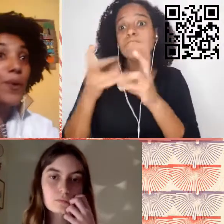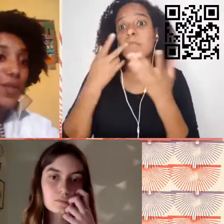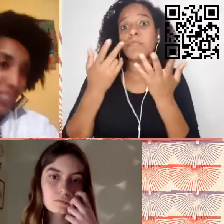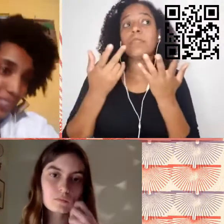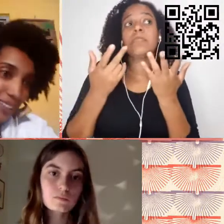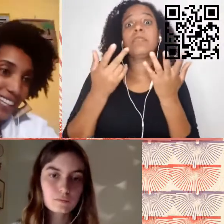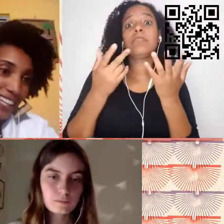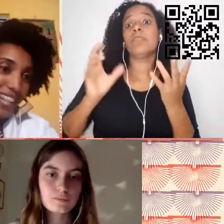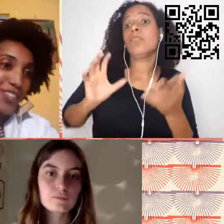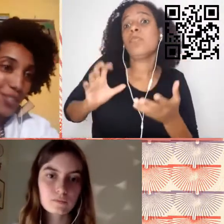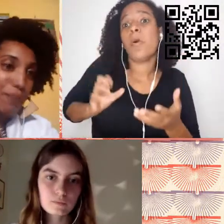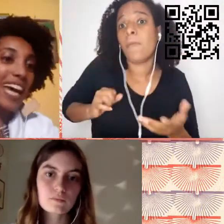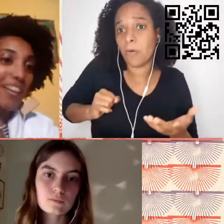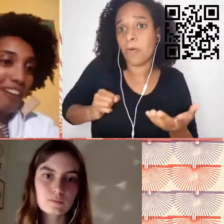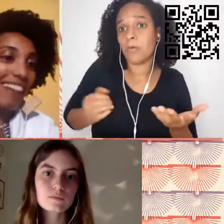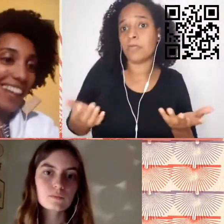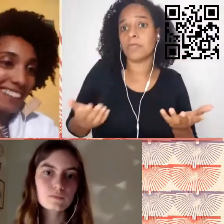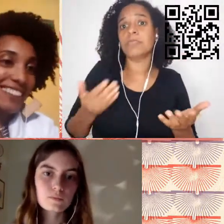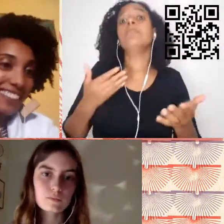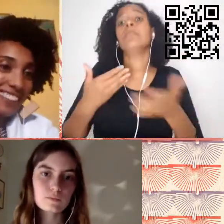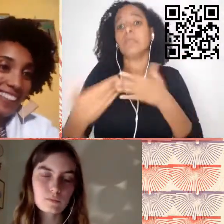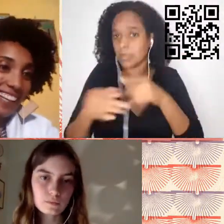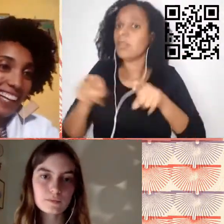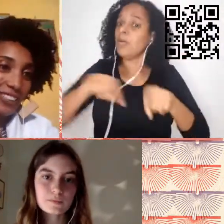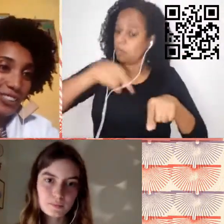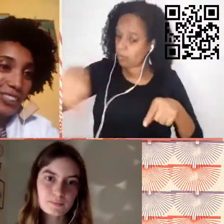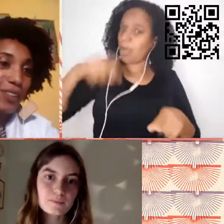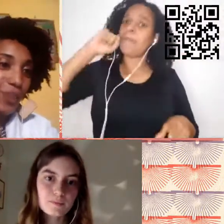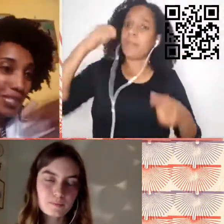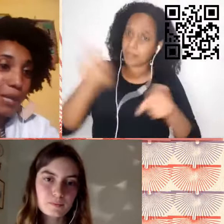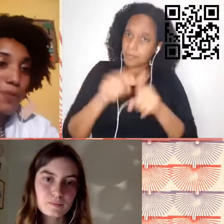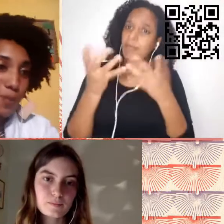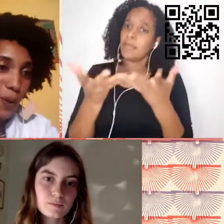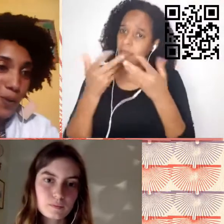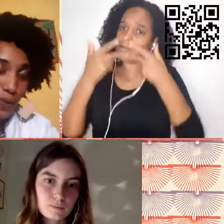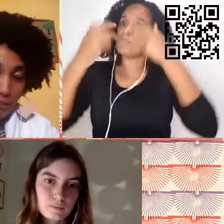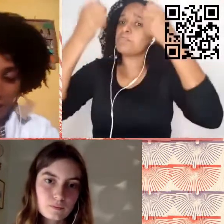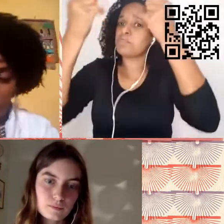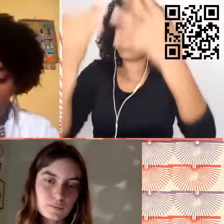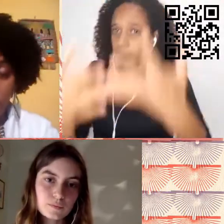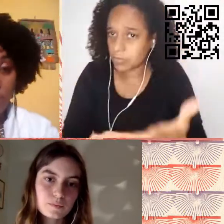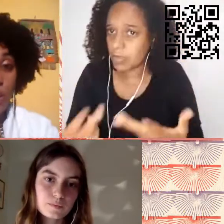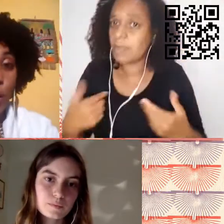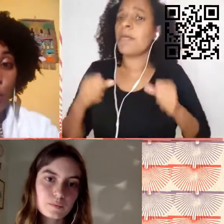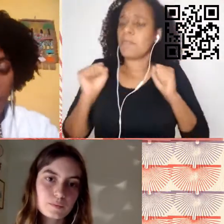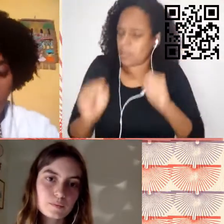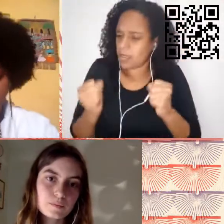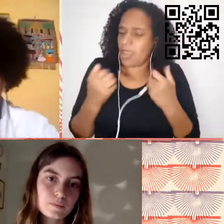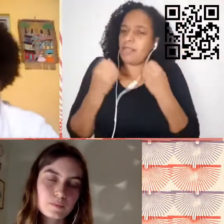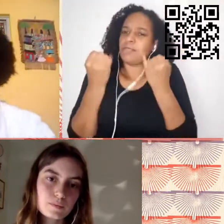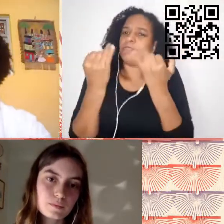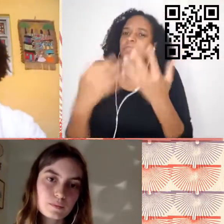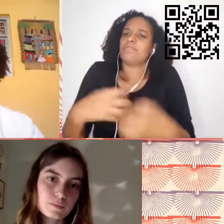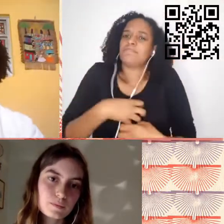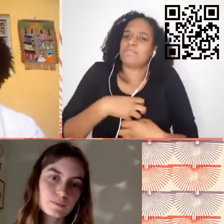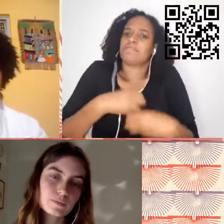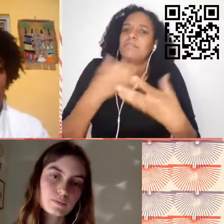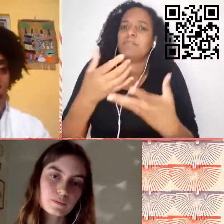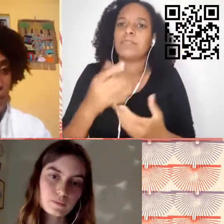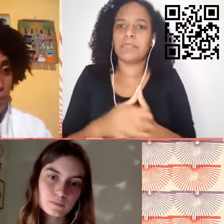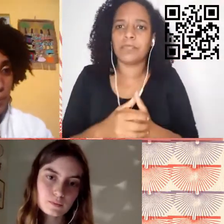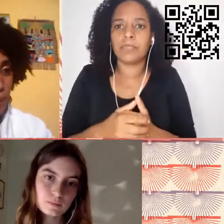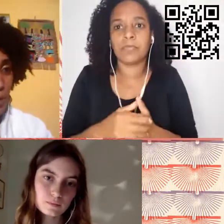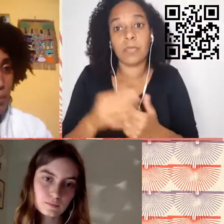problemáticas do amor, que a gente também quer falar, né? A gente tá, nós estamos dispostos a falar. Ontem, eu não sei se algumas